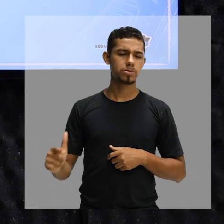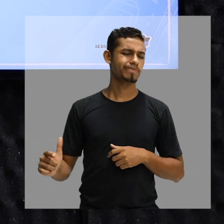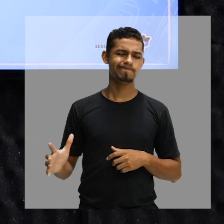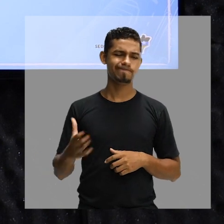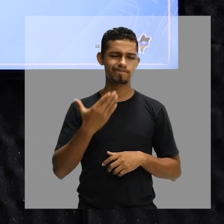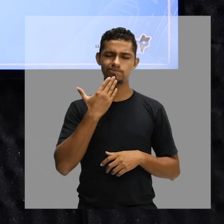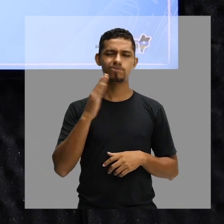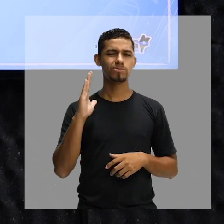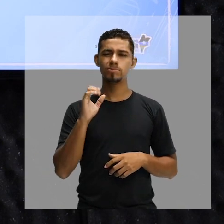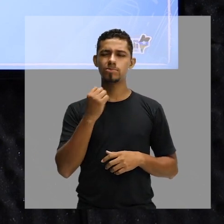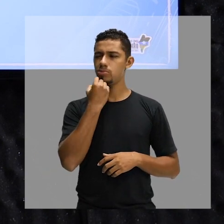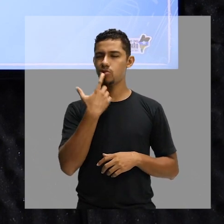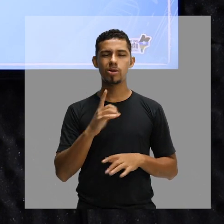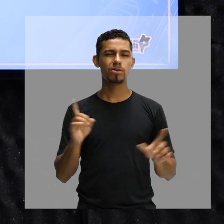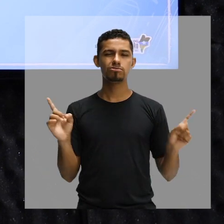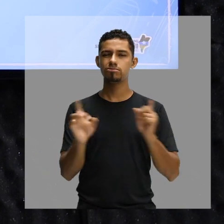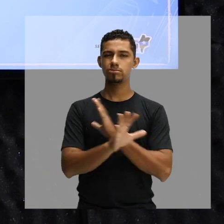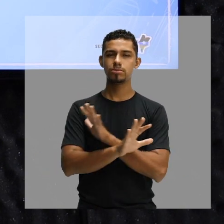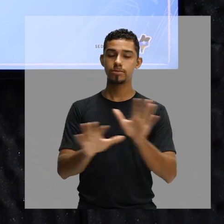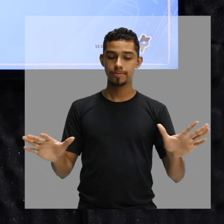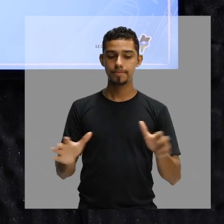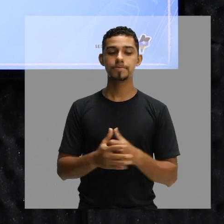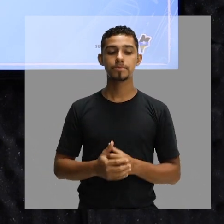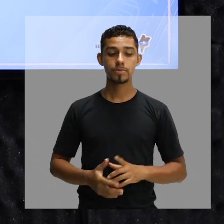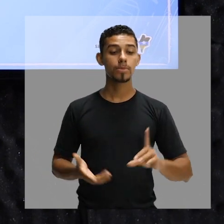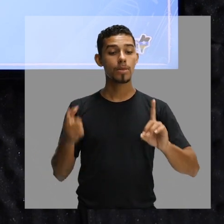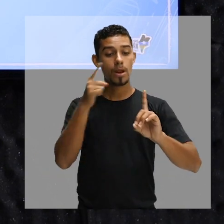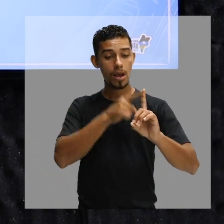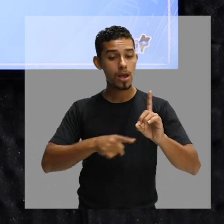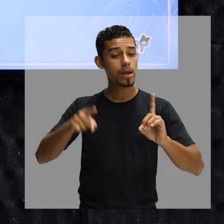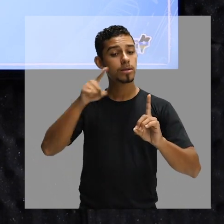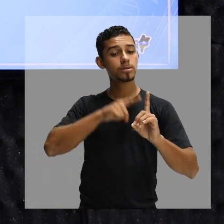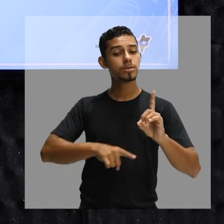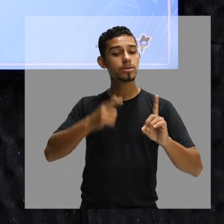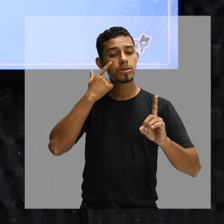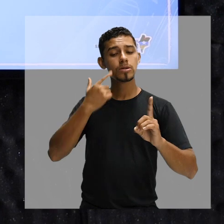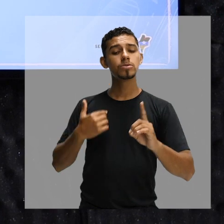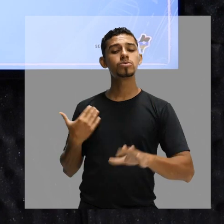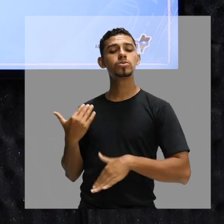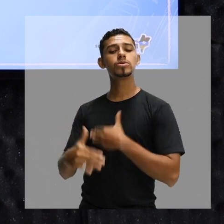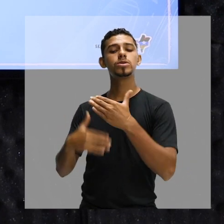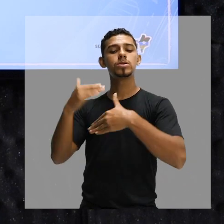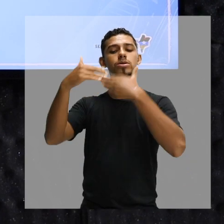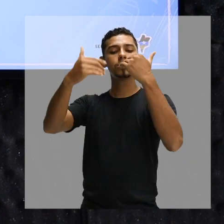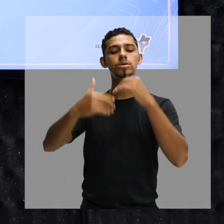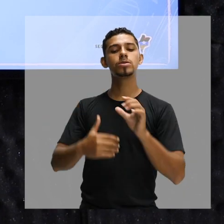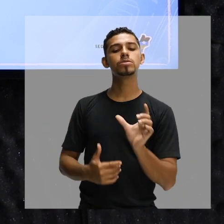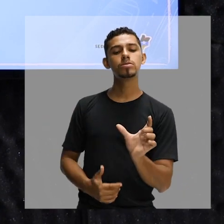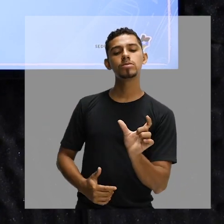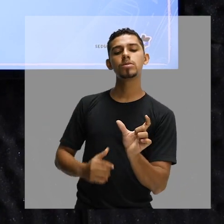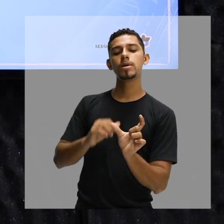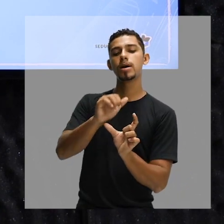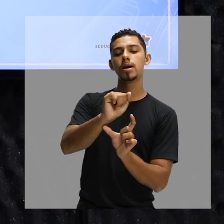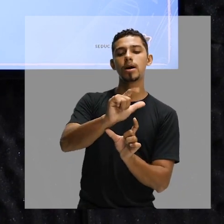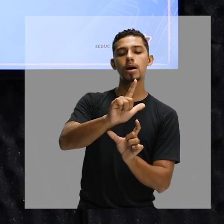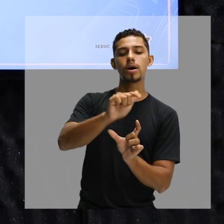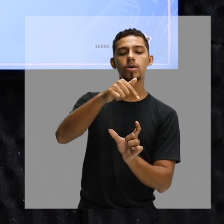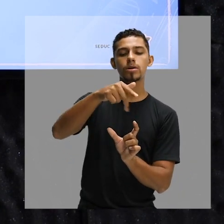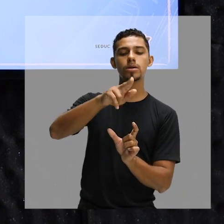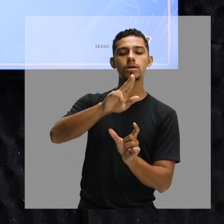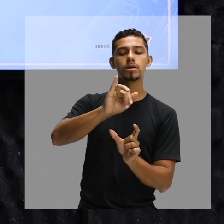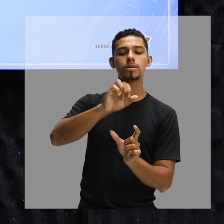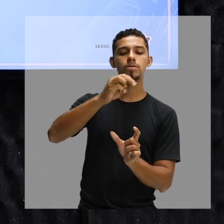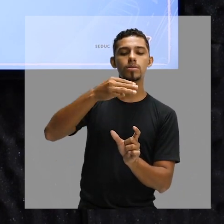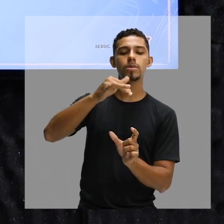muito legal na letra C. Na letra D, fundou as bases para o desenvolvimento da alquimia. Bom, fica muito legal, é muito